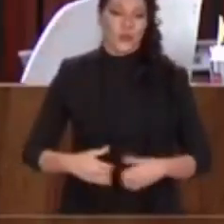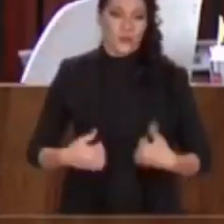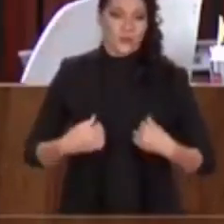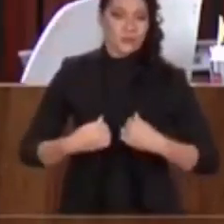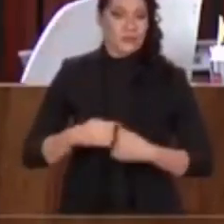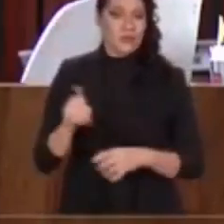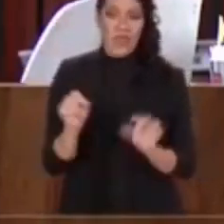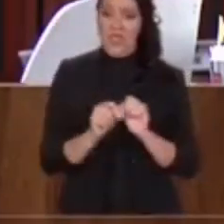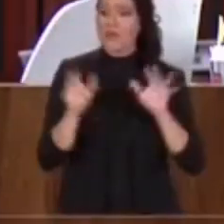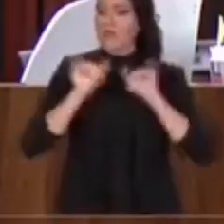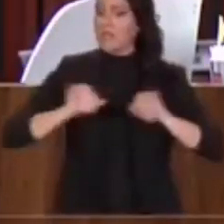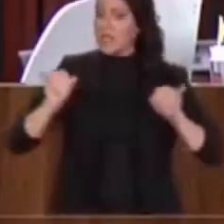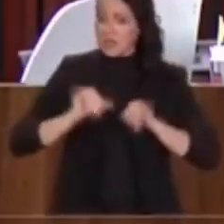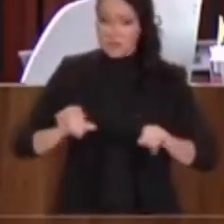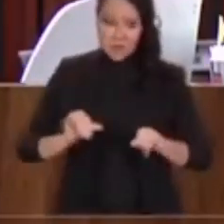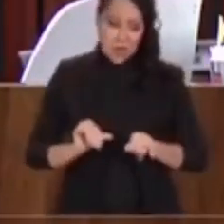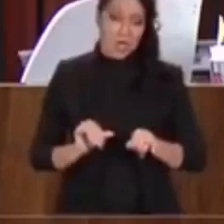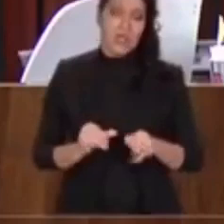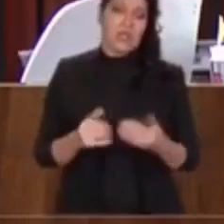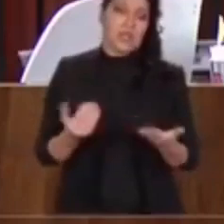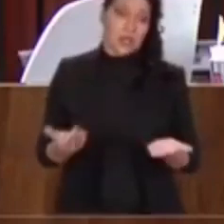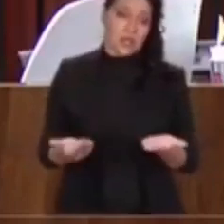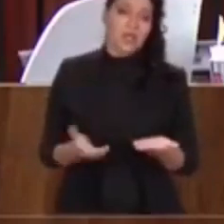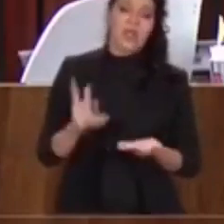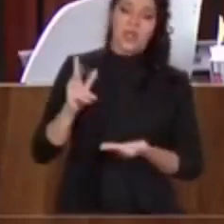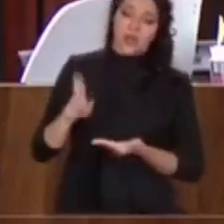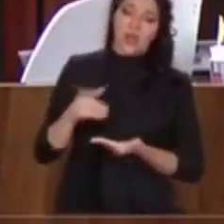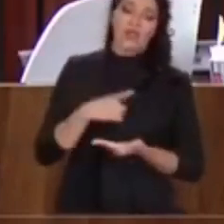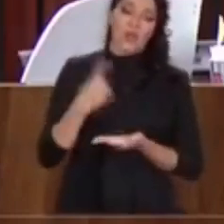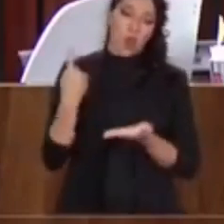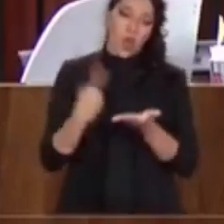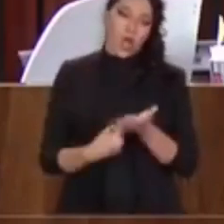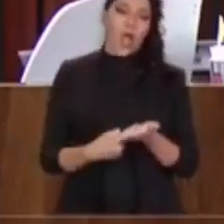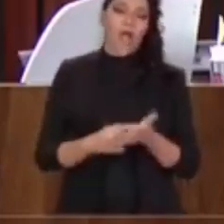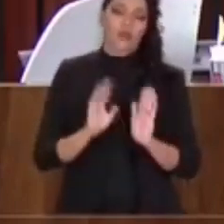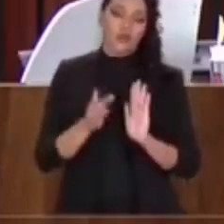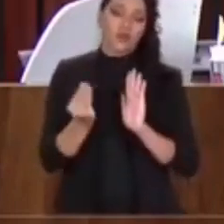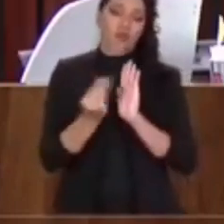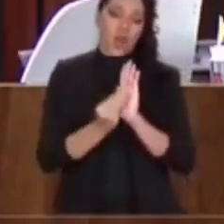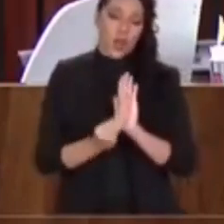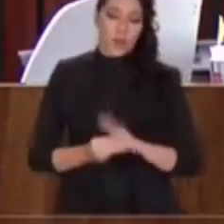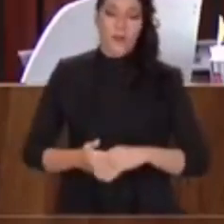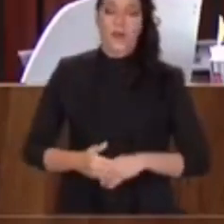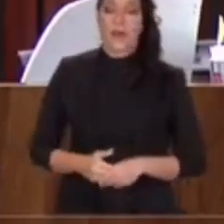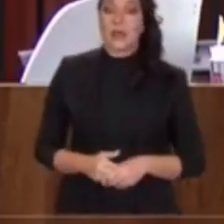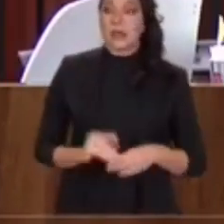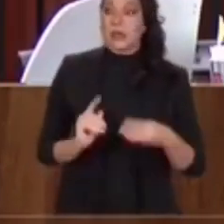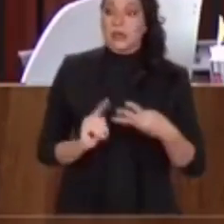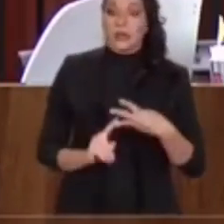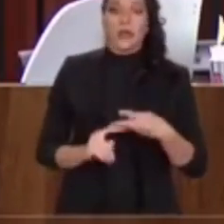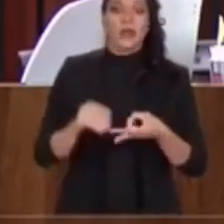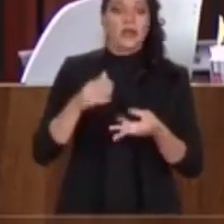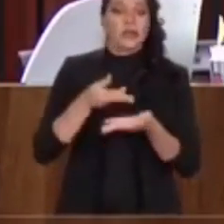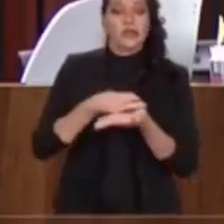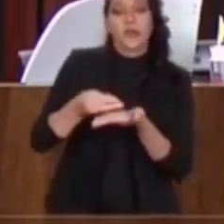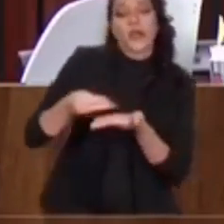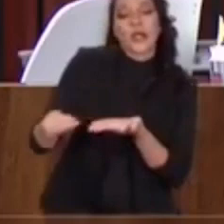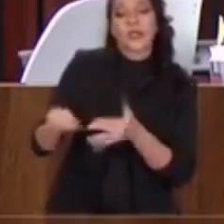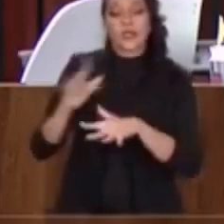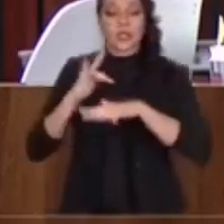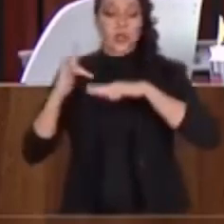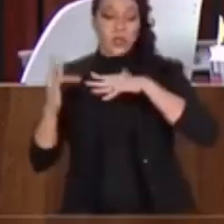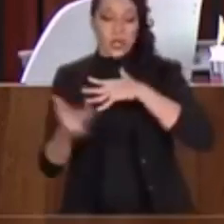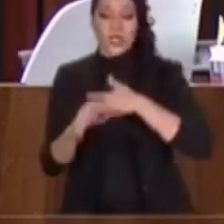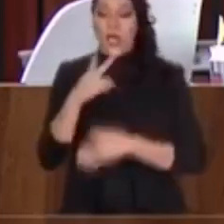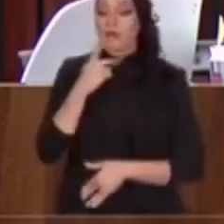realizou atos de campanha conforme prova oral Colíder e constante no acordo é a existência de publicações em redes sociais